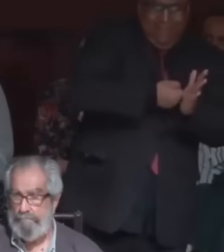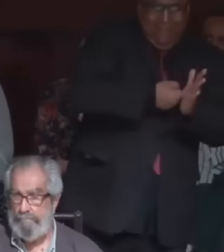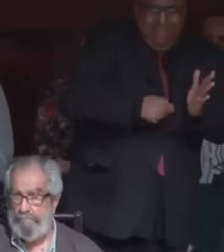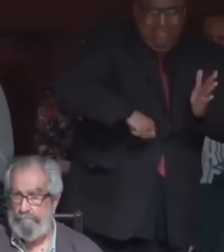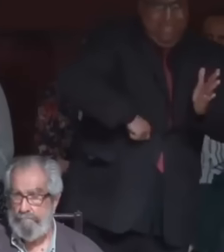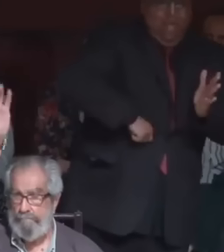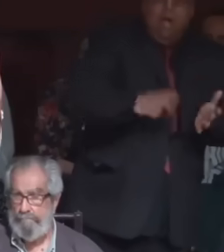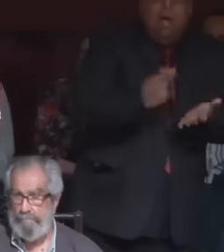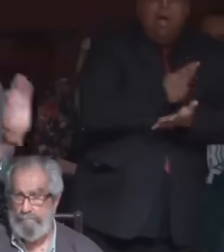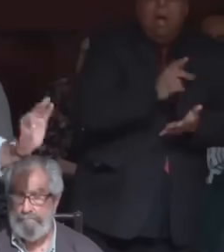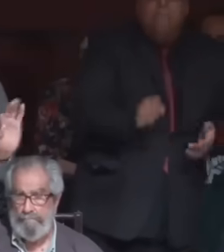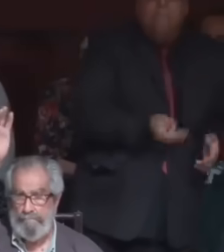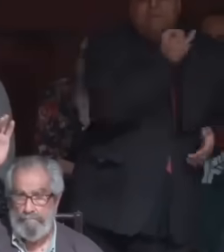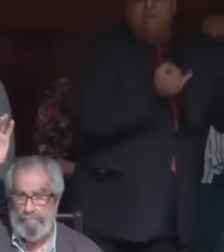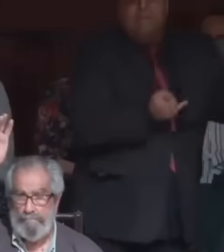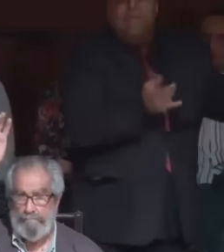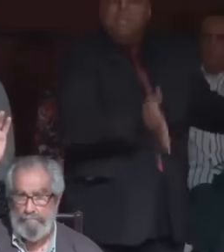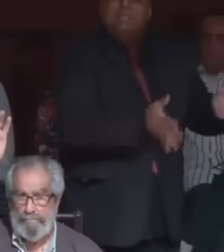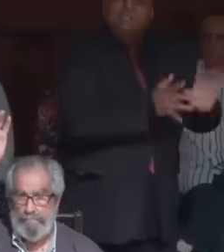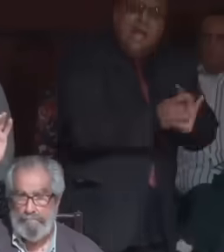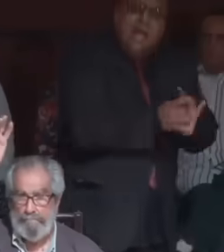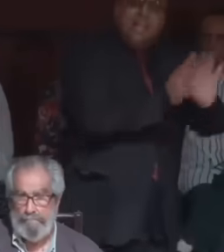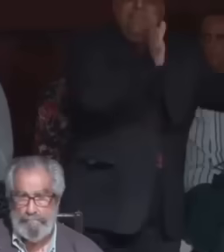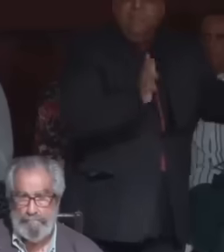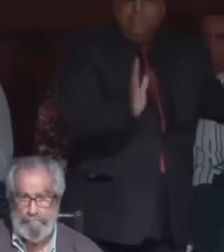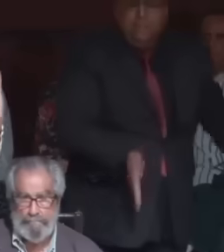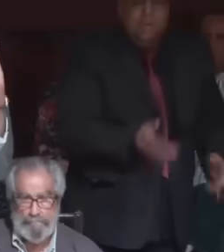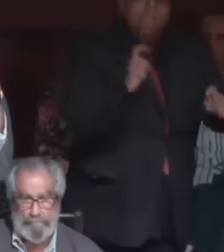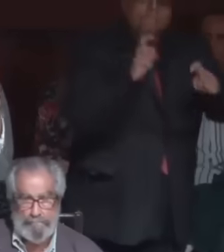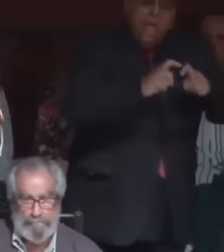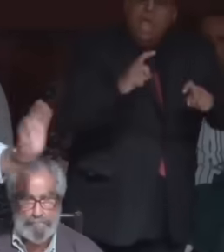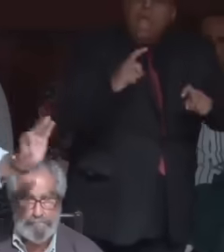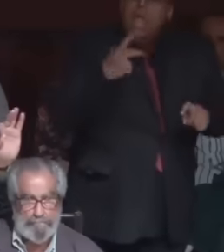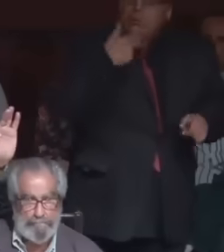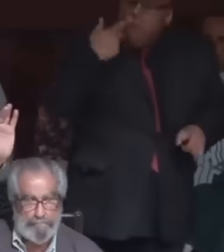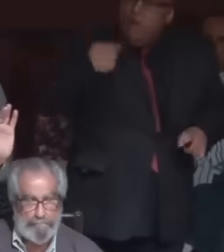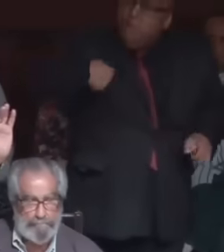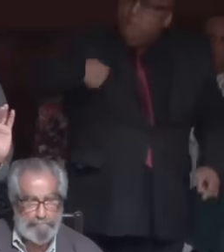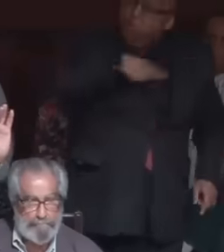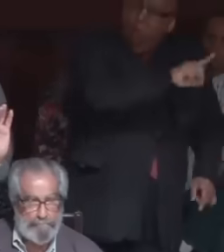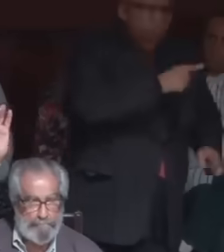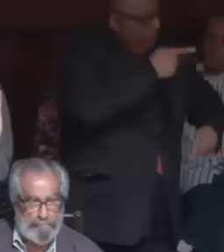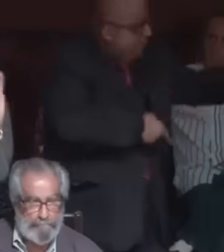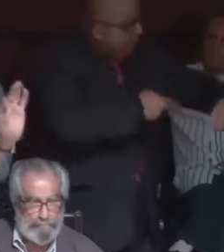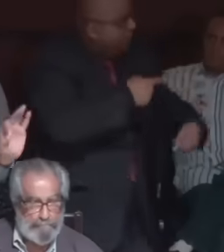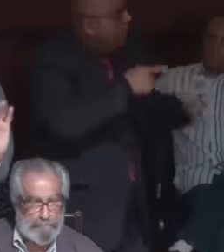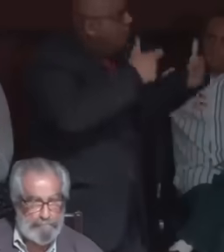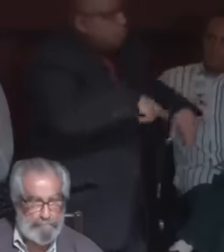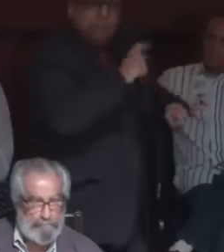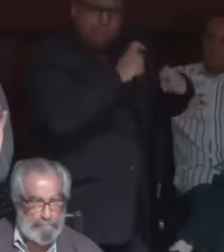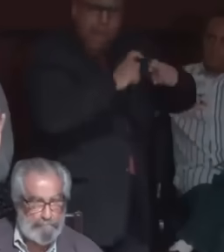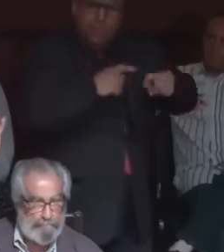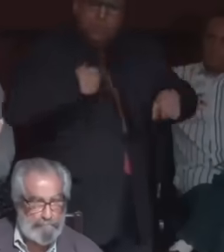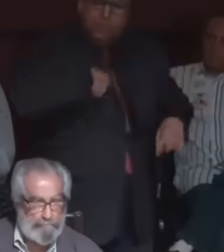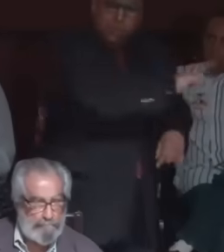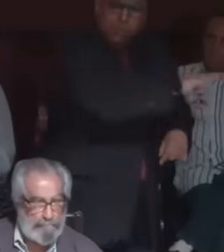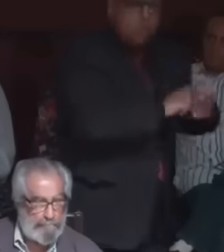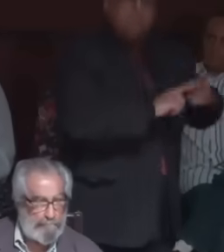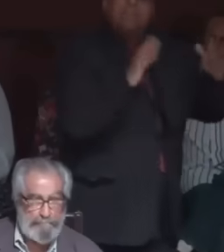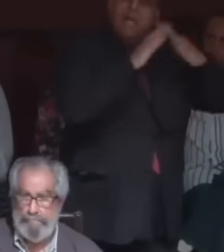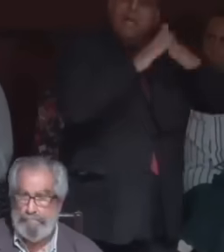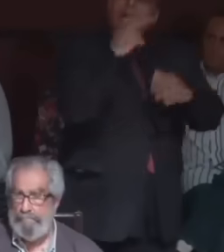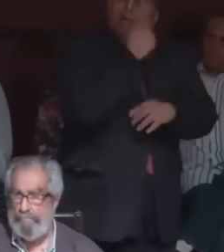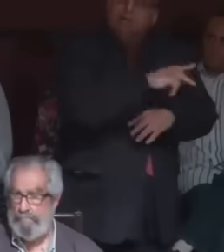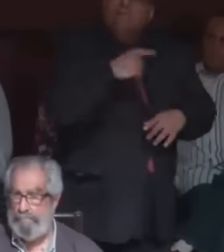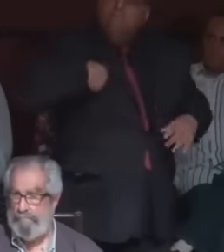para um cheque em branco. Ele já está de alta, eu já me dispus a ir em qualquer lugar, enfrentá-lo num debate. Não